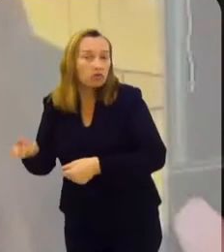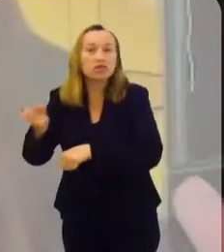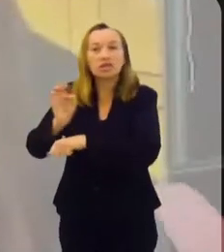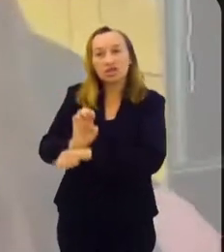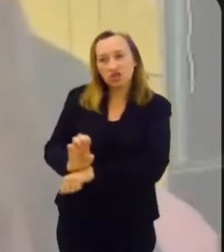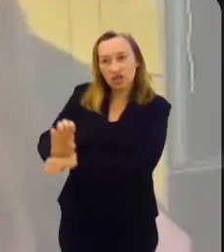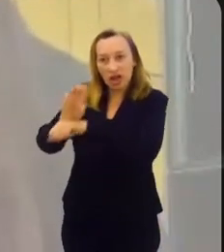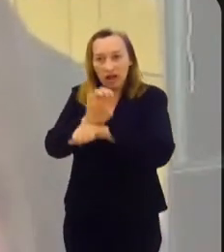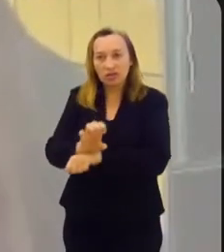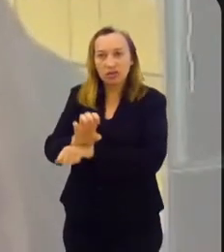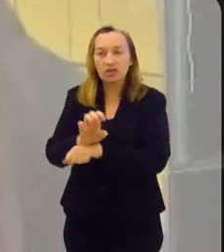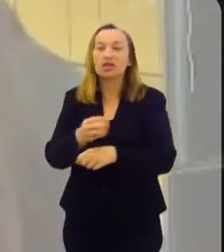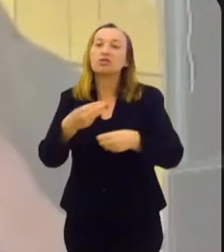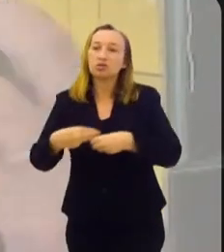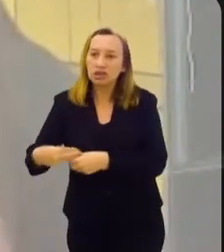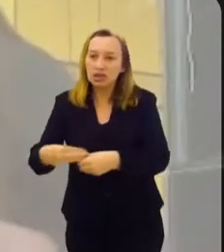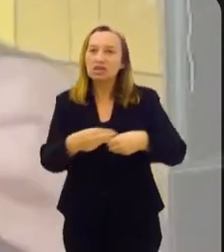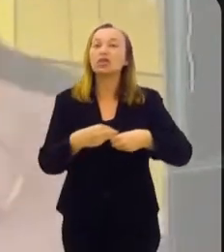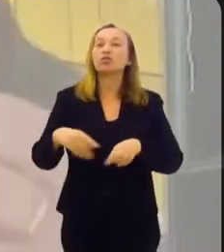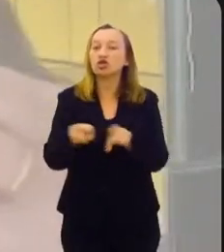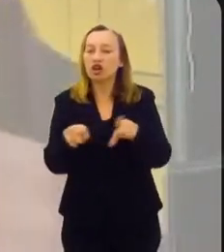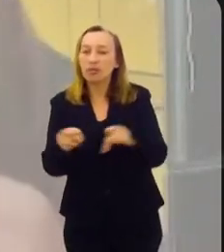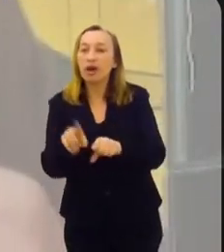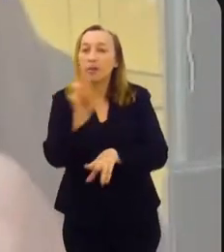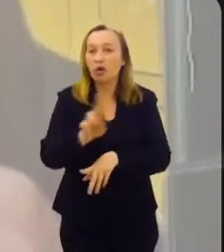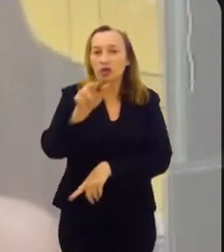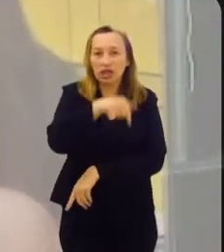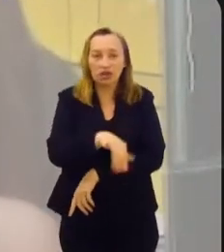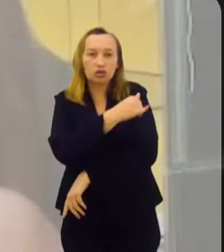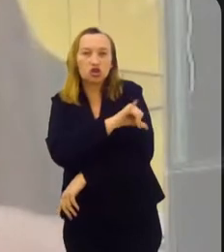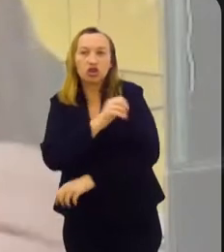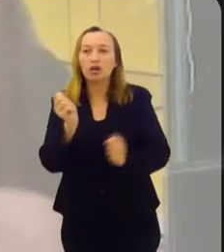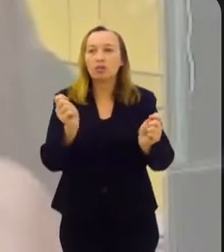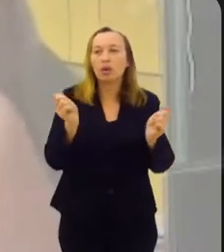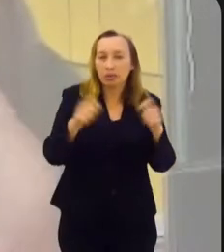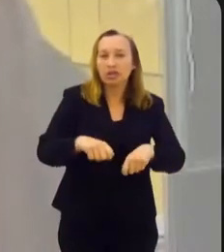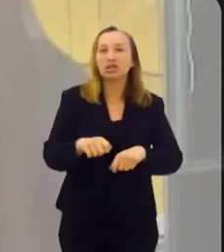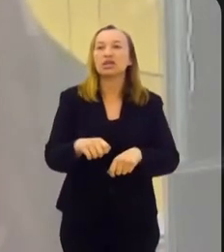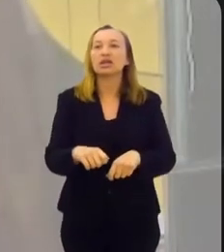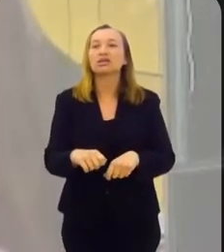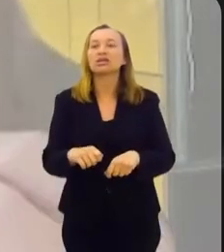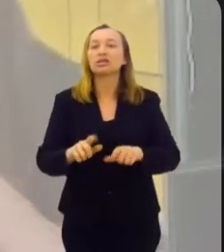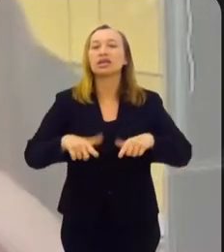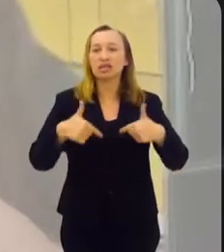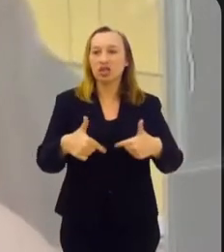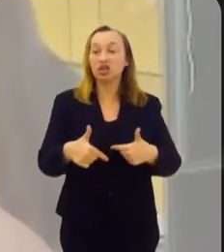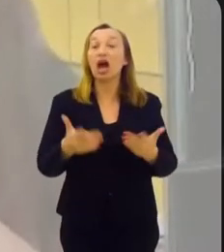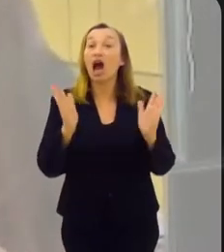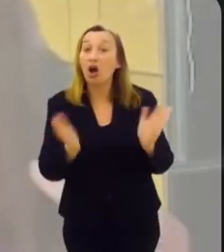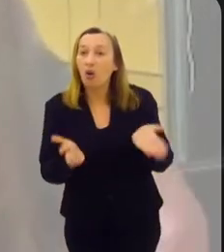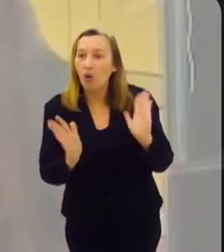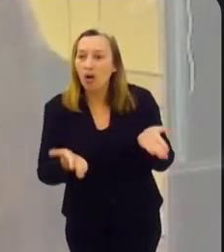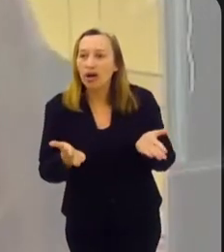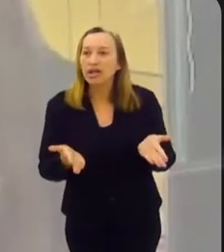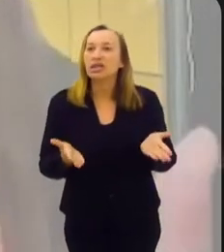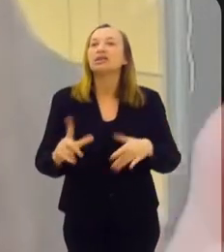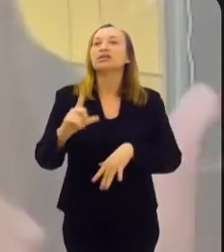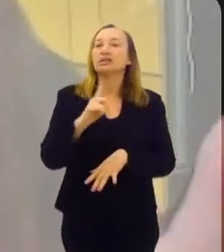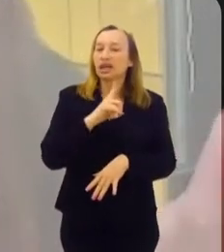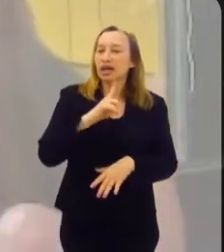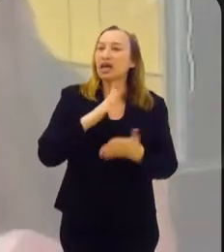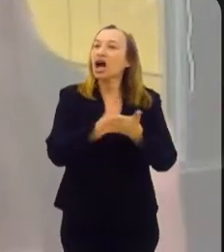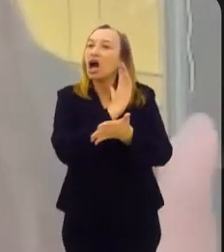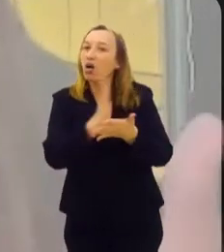com outros estados e outros municípios para a gente usar aqui no Rio de Janeiro para potencializar essas ações. Agora,